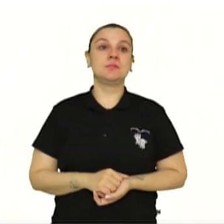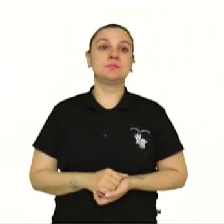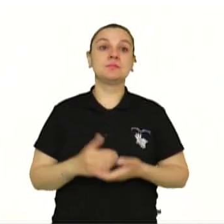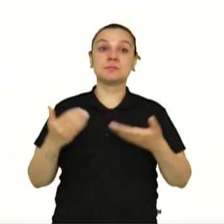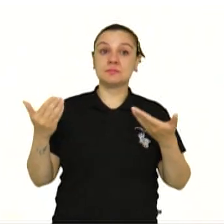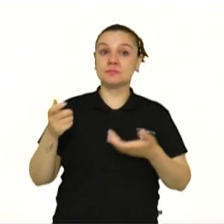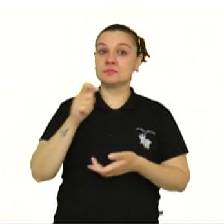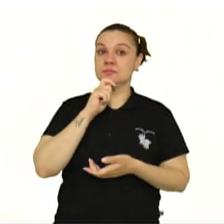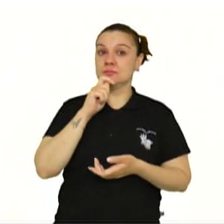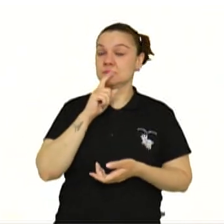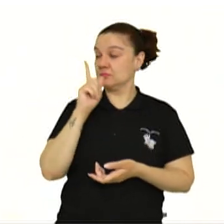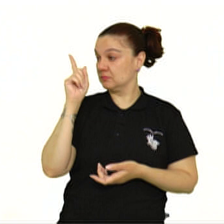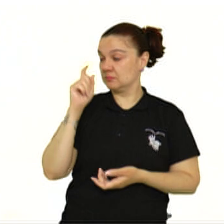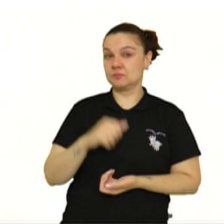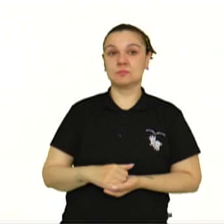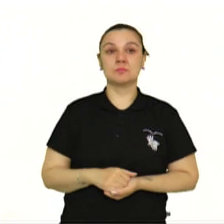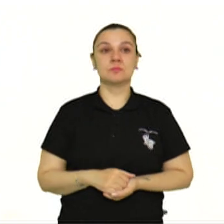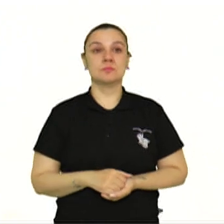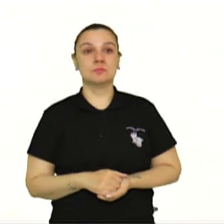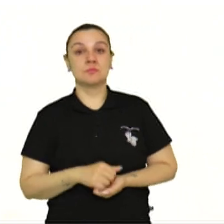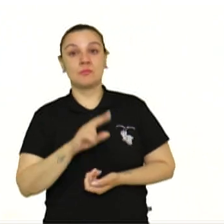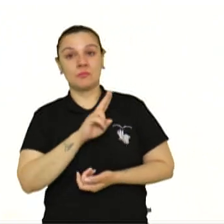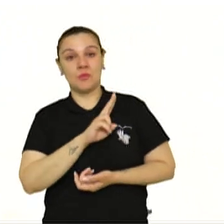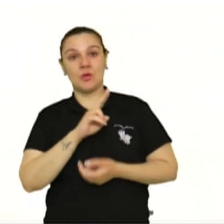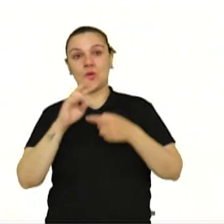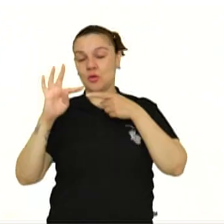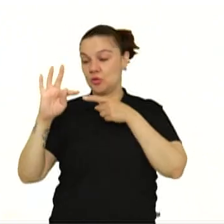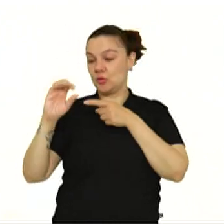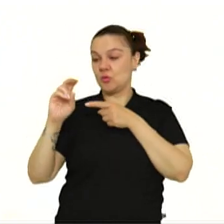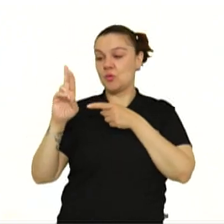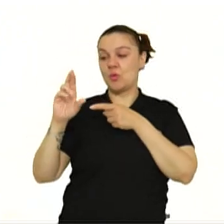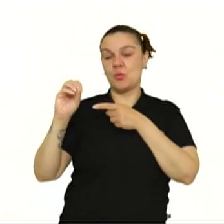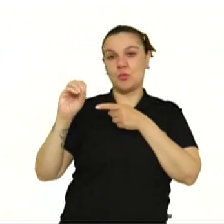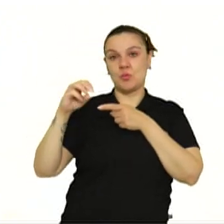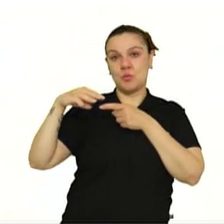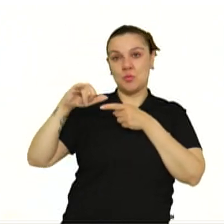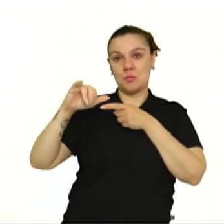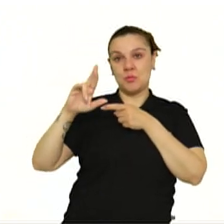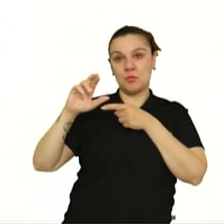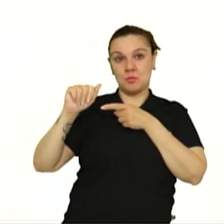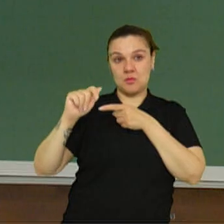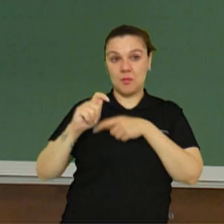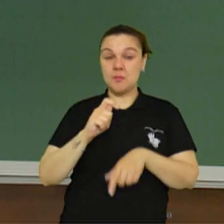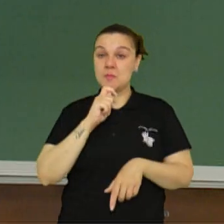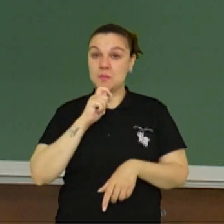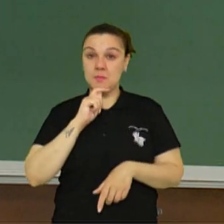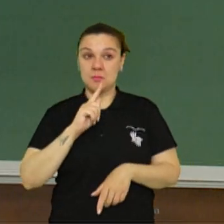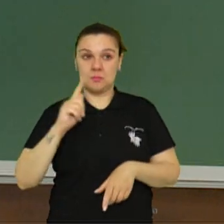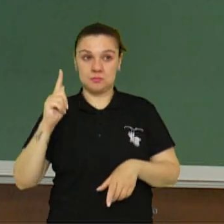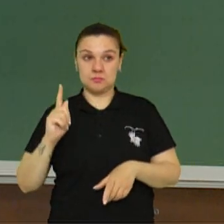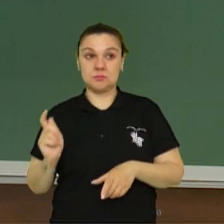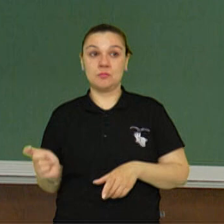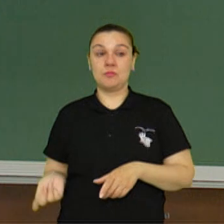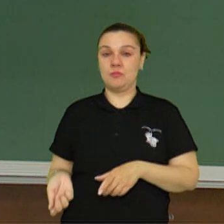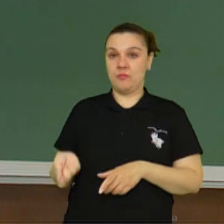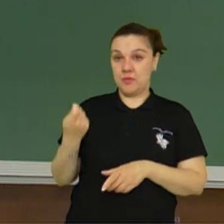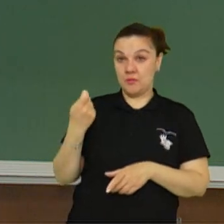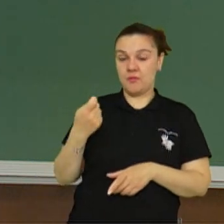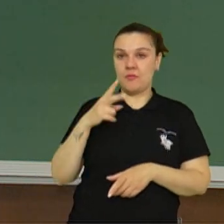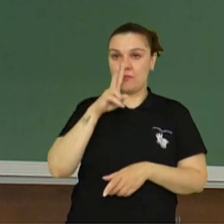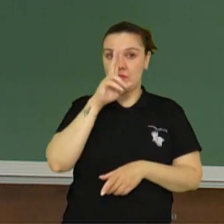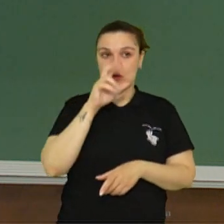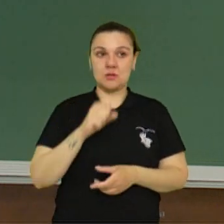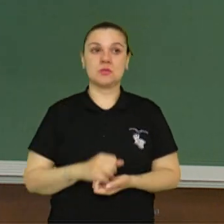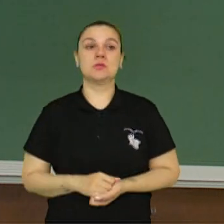O apelido dele é Nadal ou Touro Miura. Por que é Touro Miura? Por conta do porte físico dele e da velocidade e força que ele